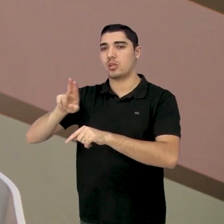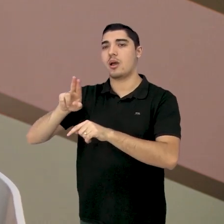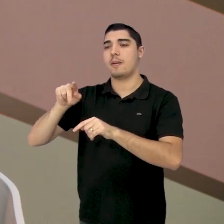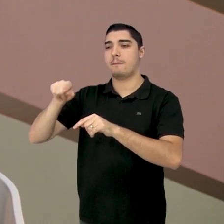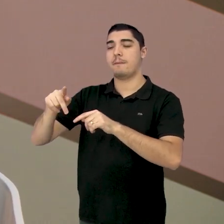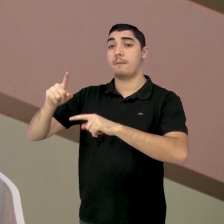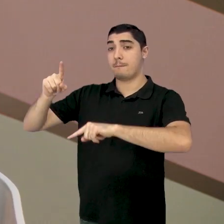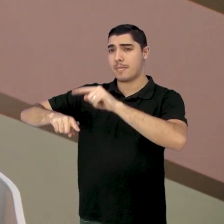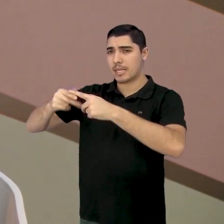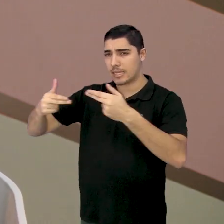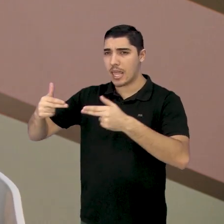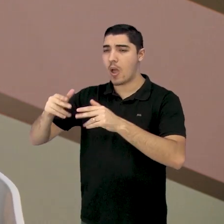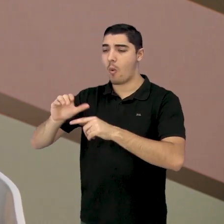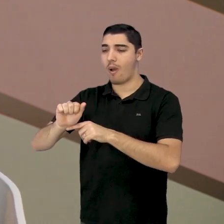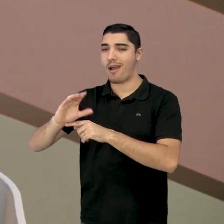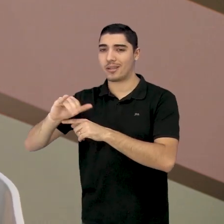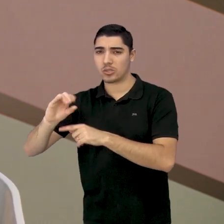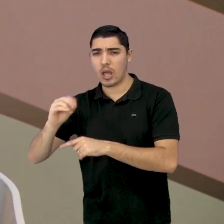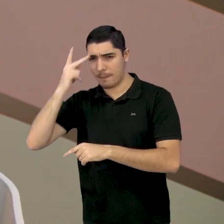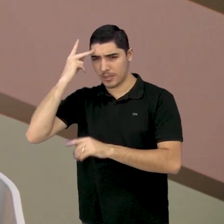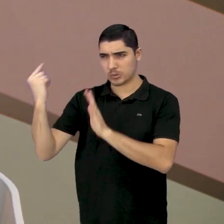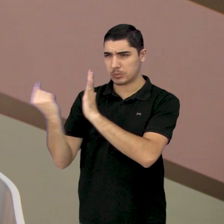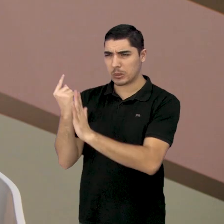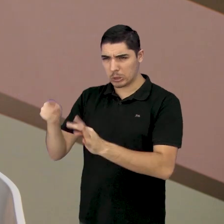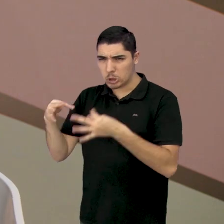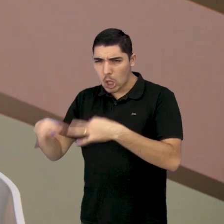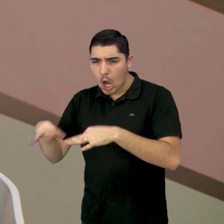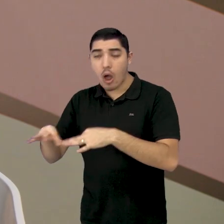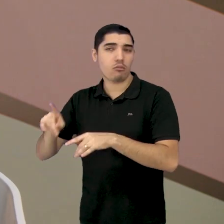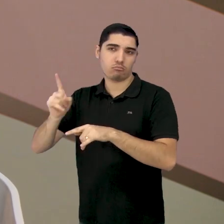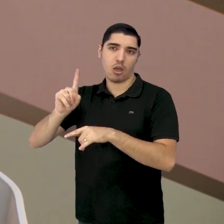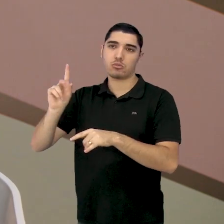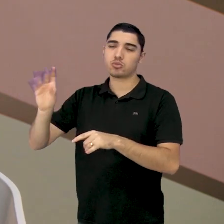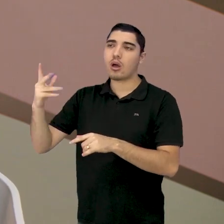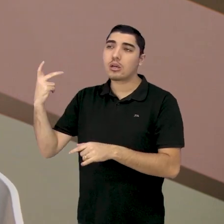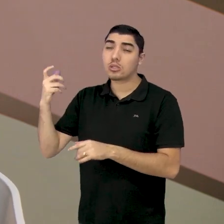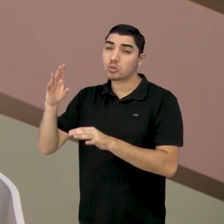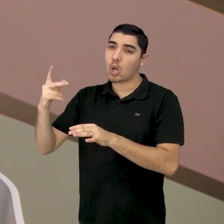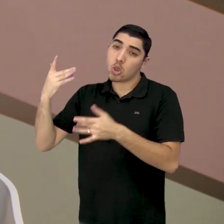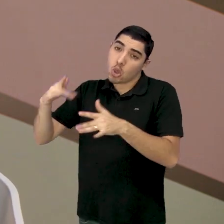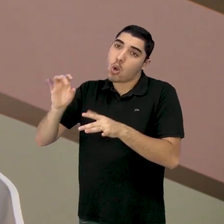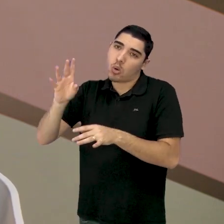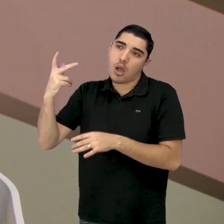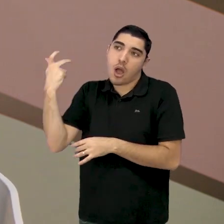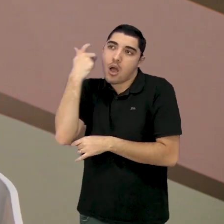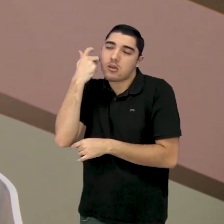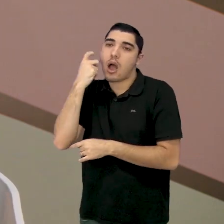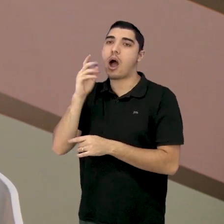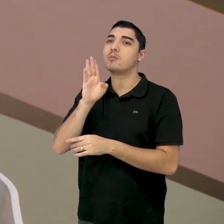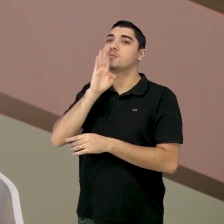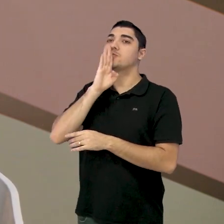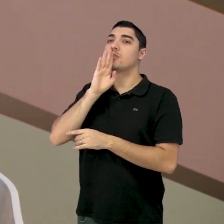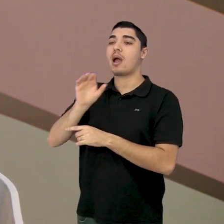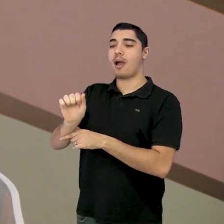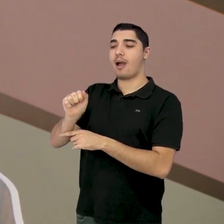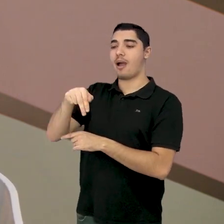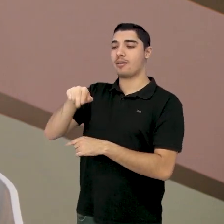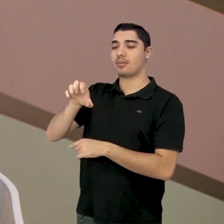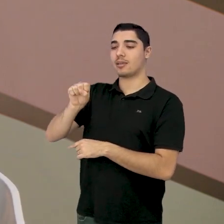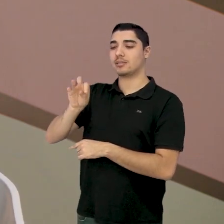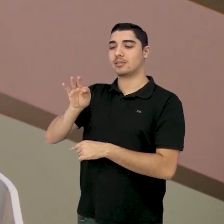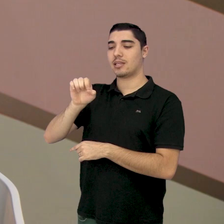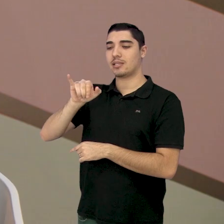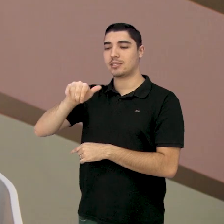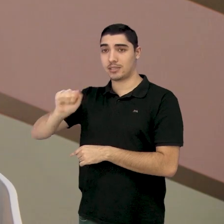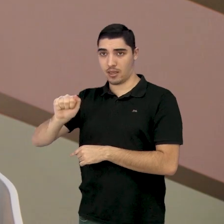né? Muita gente pergunta, mas dói? A gente faz botões anestésicos, então o paciente só sente a dor da anestesia e depois é um procedimento bem